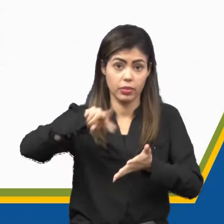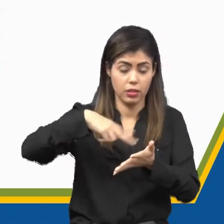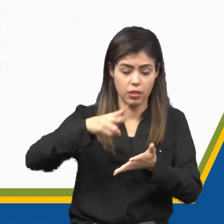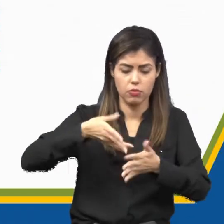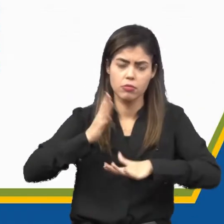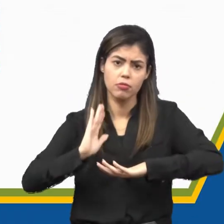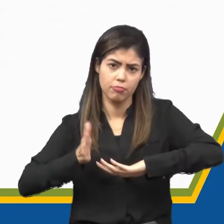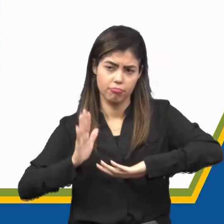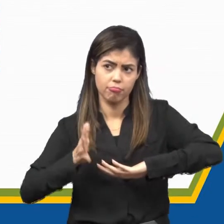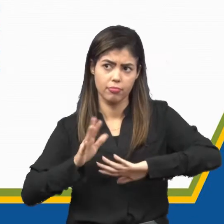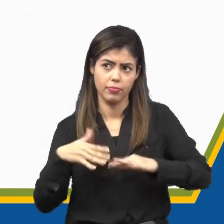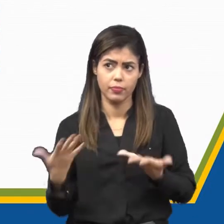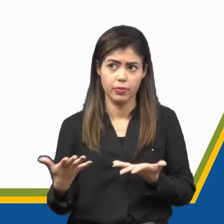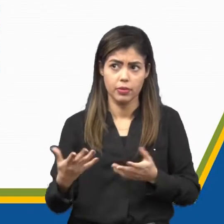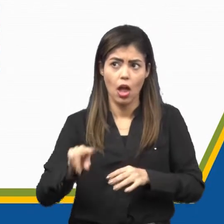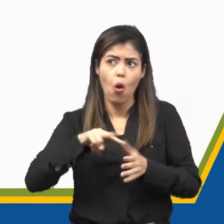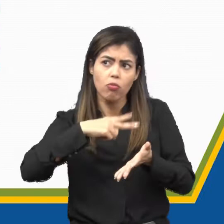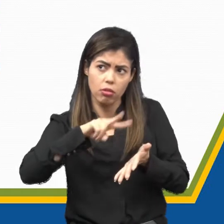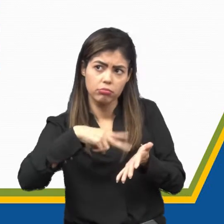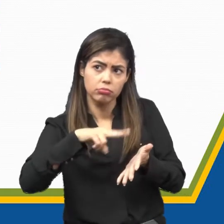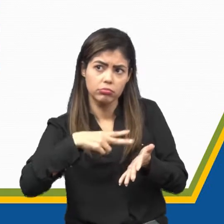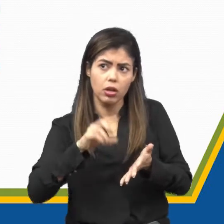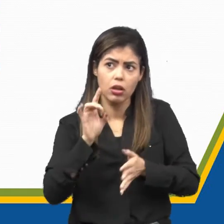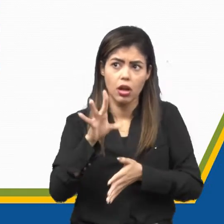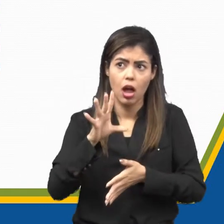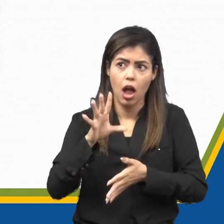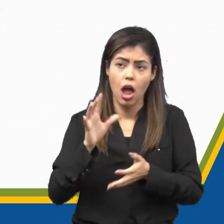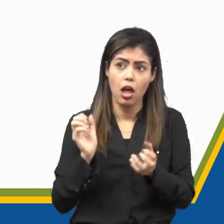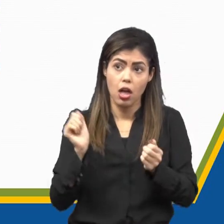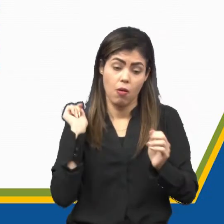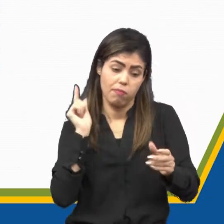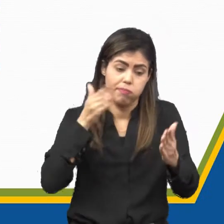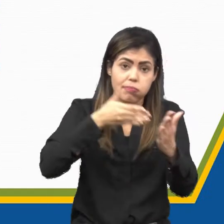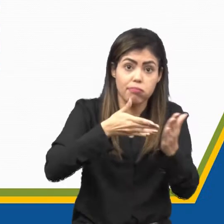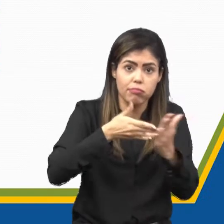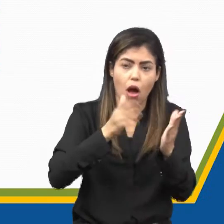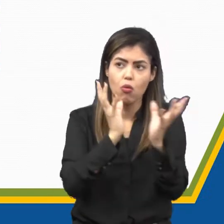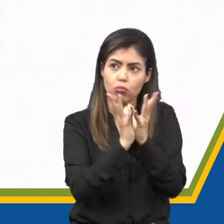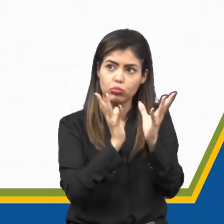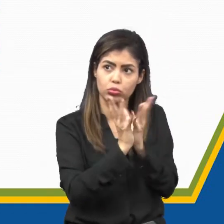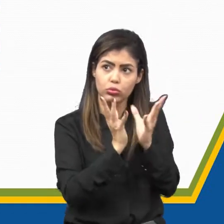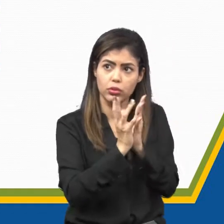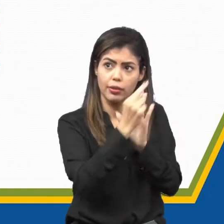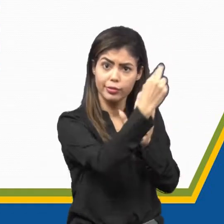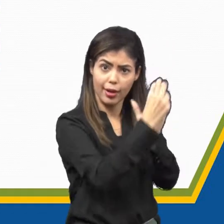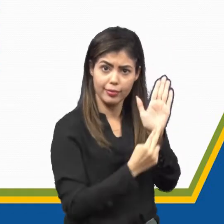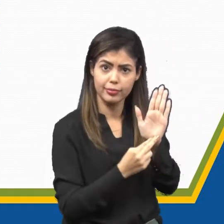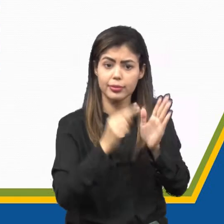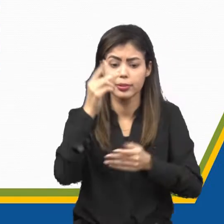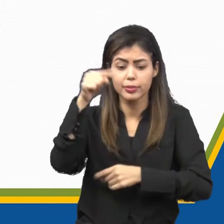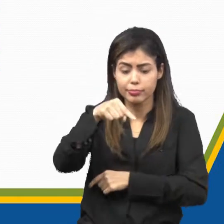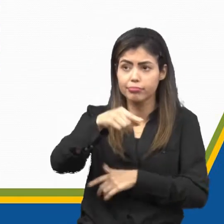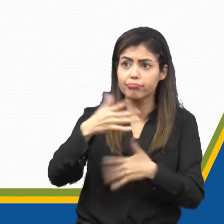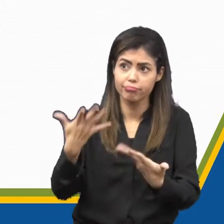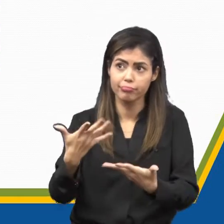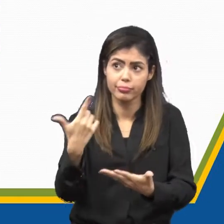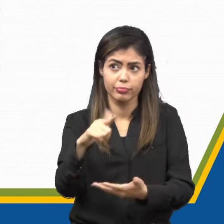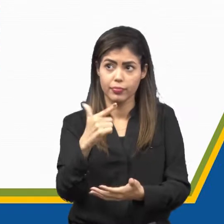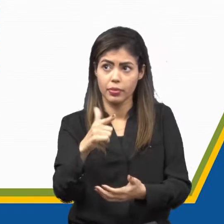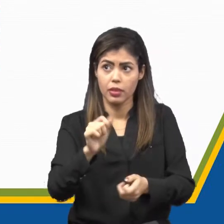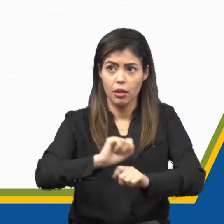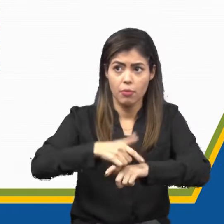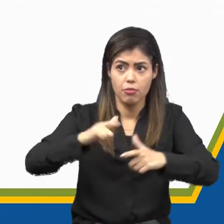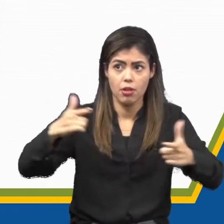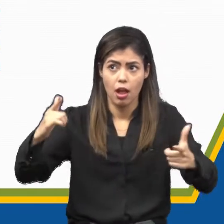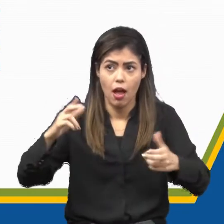dança contemporânea é um tipo de dança que não se limita a um conjunto de técnicas específicas,